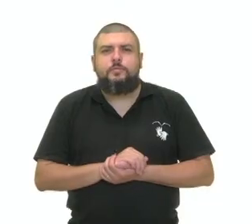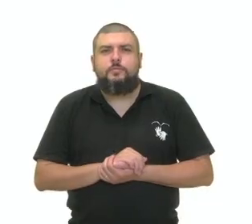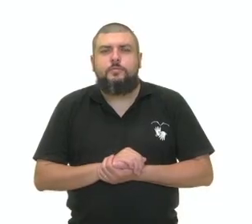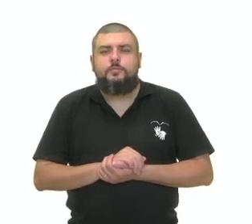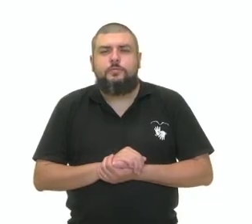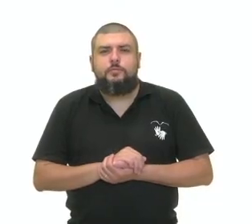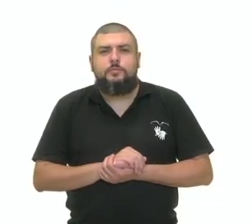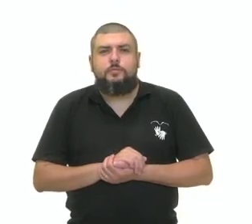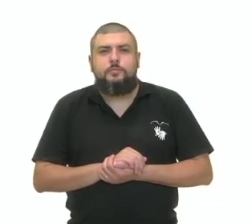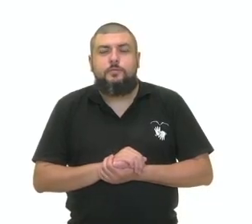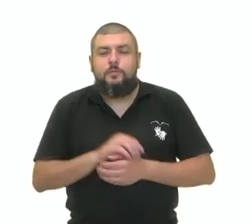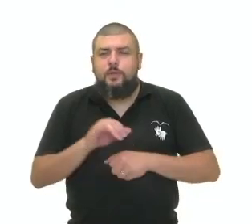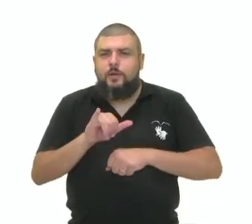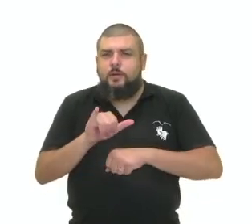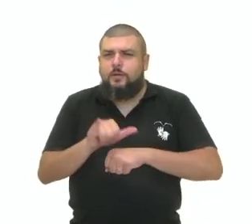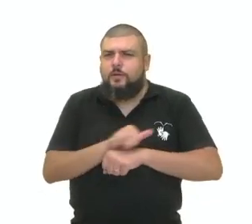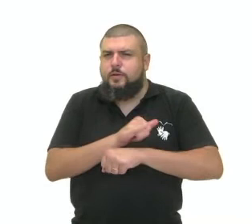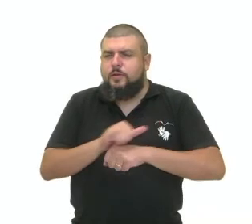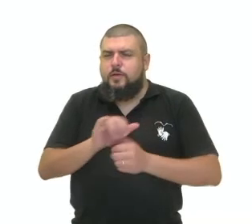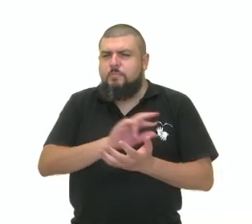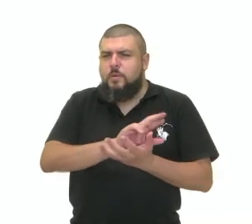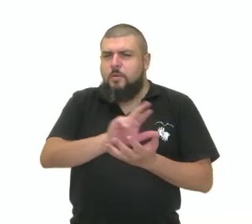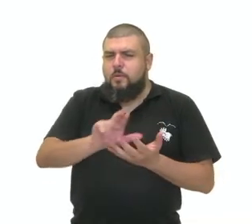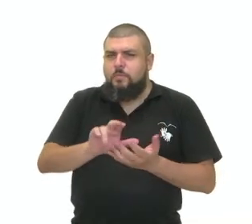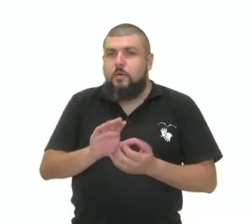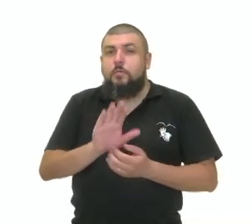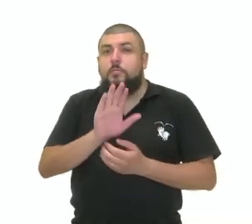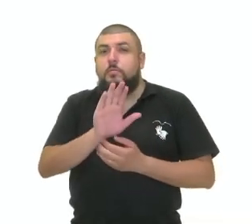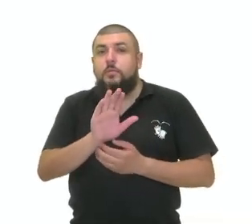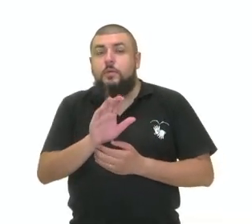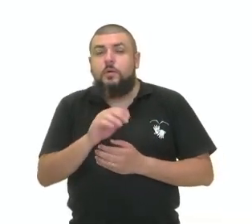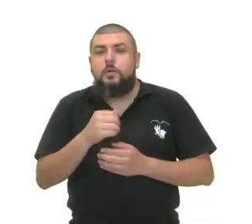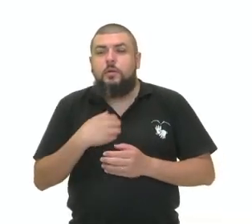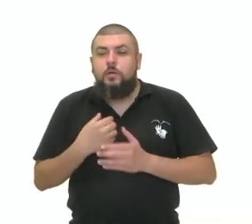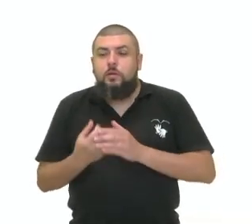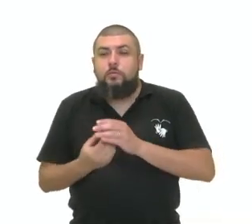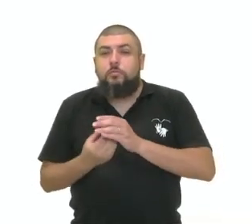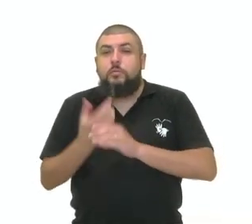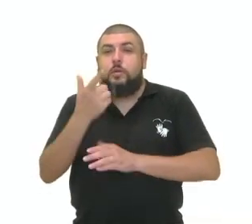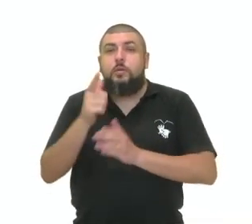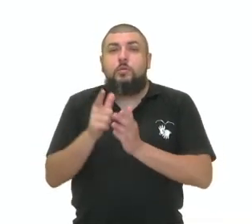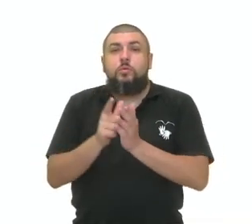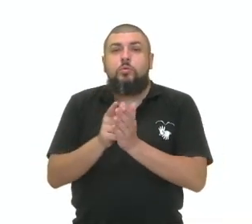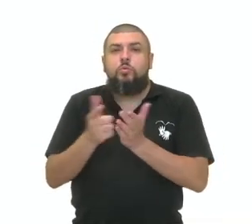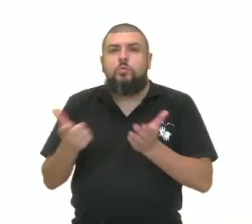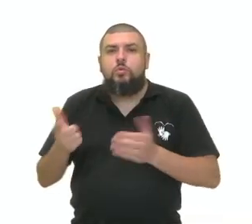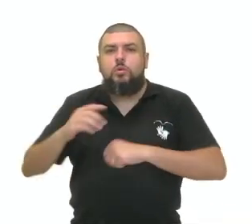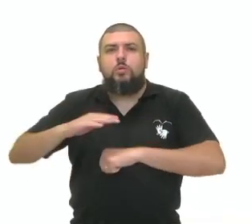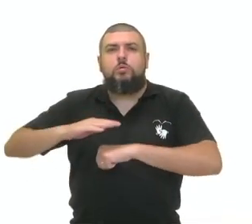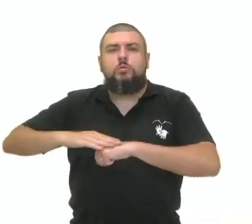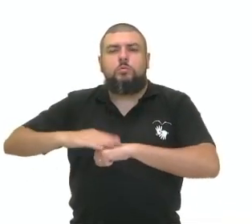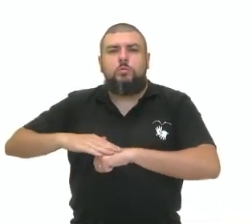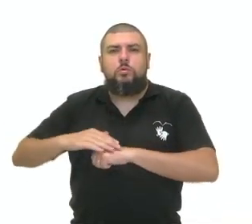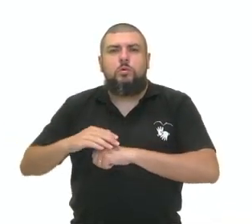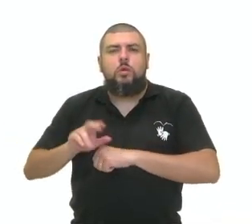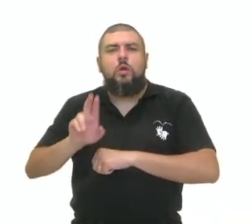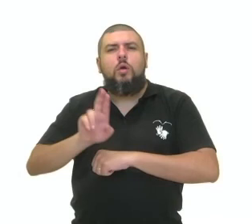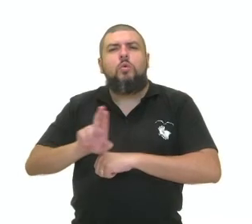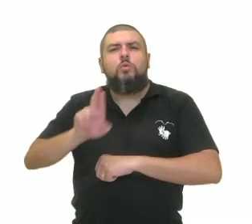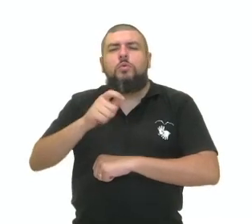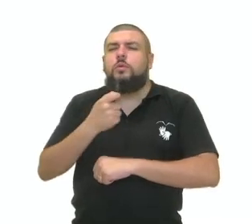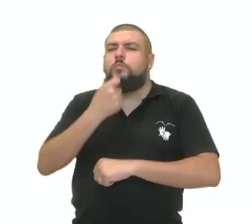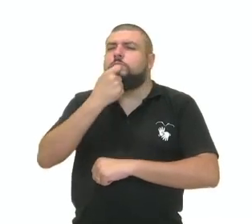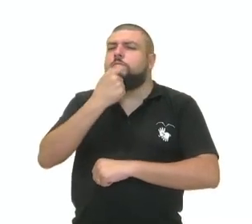Entre as estratégias usadas estava a criação de jornais independentes, que se utilizavam do humor na sua crítica ao